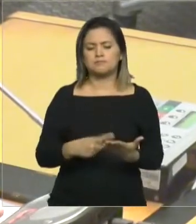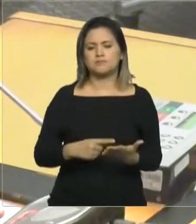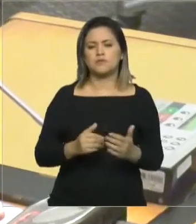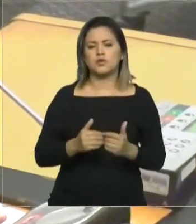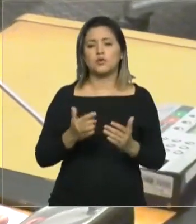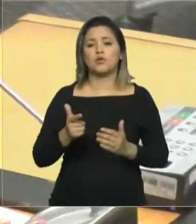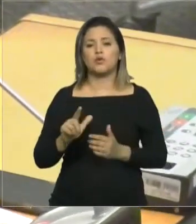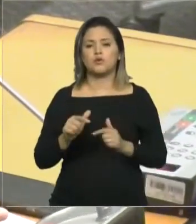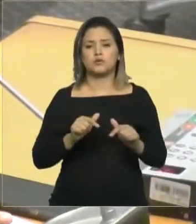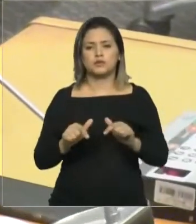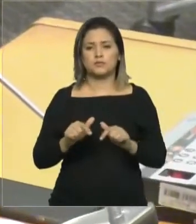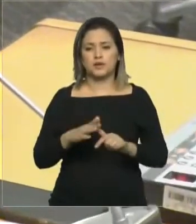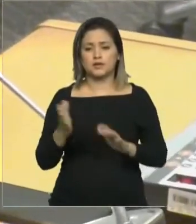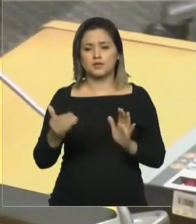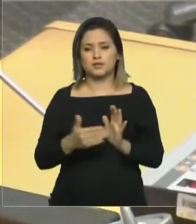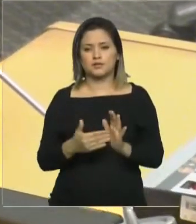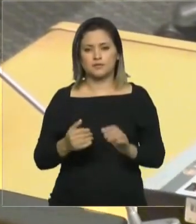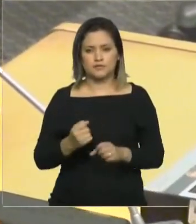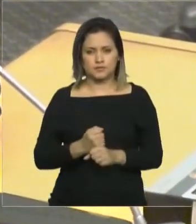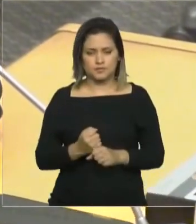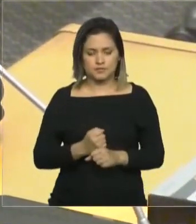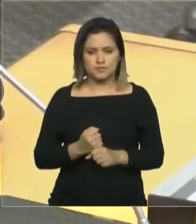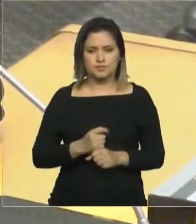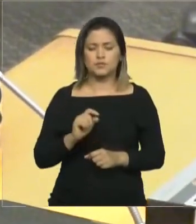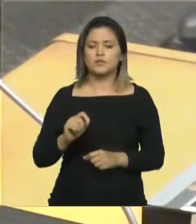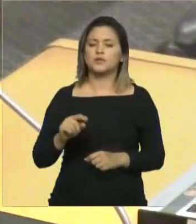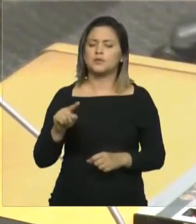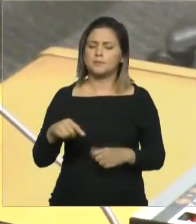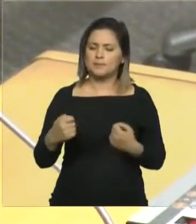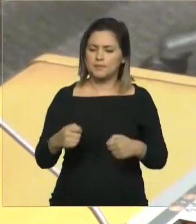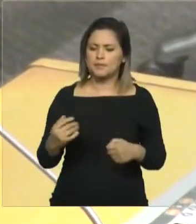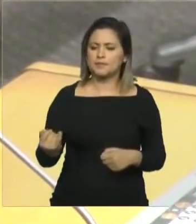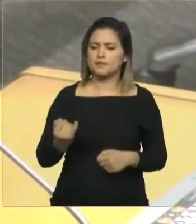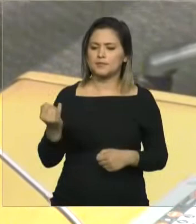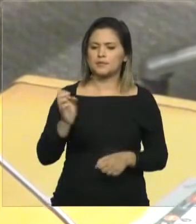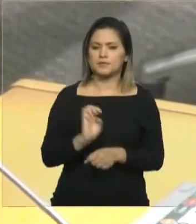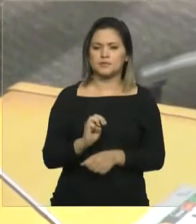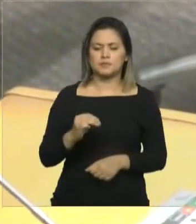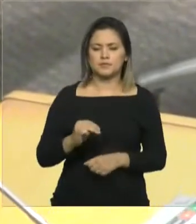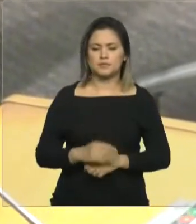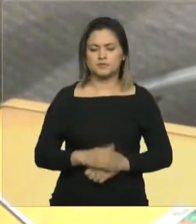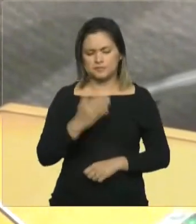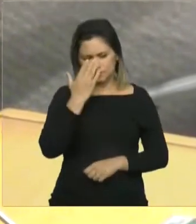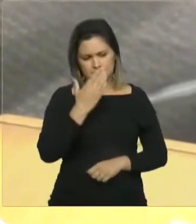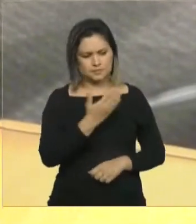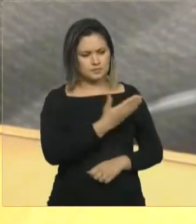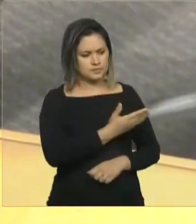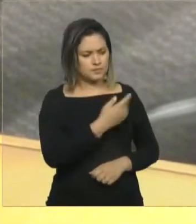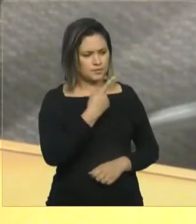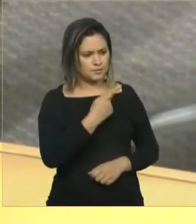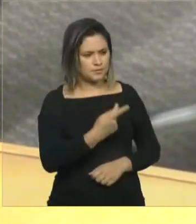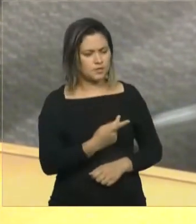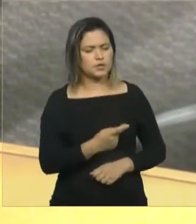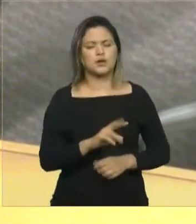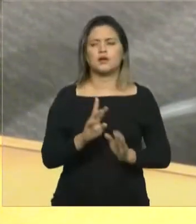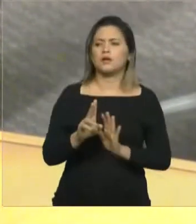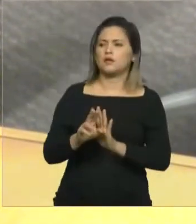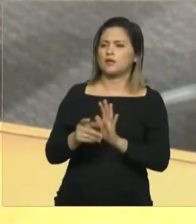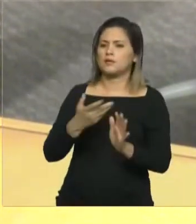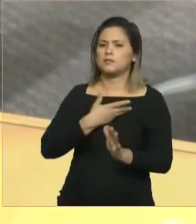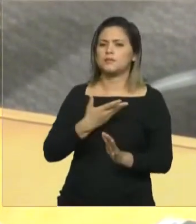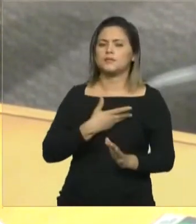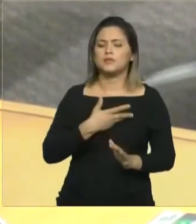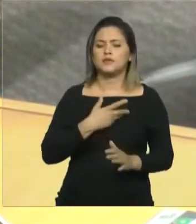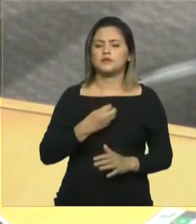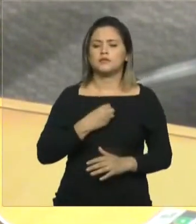para a saúde do Maranhão. Fiquei muito feliz da sua fala hoje, a presença também de diversos colegas que estavam lá, não